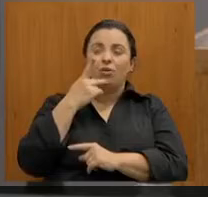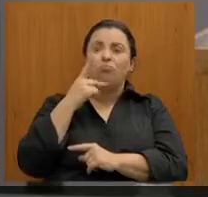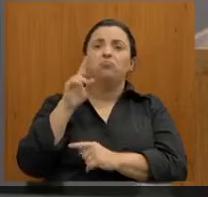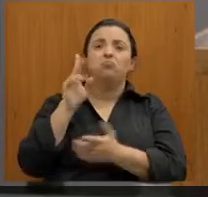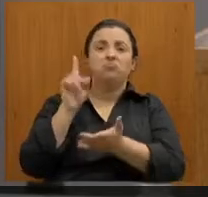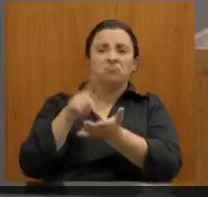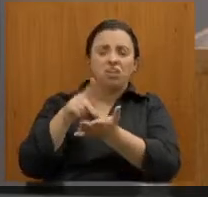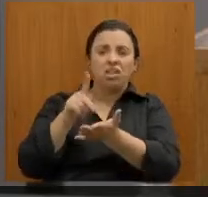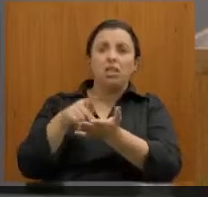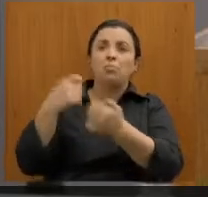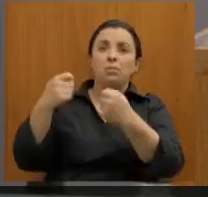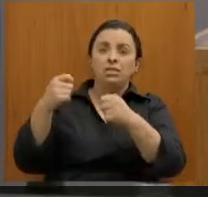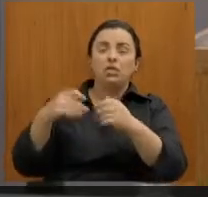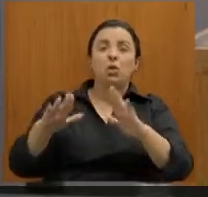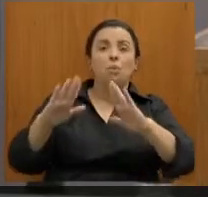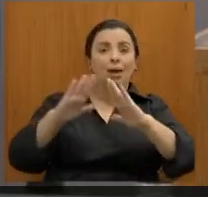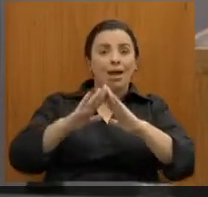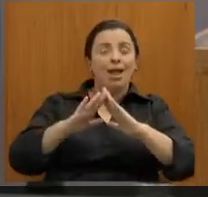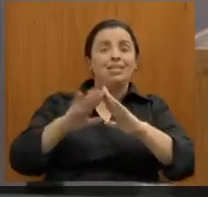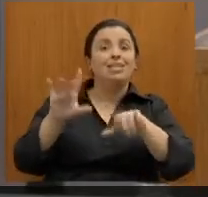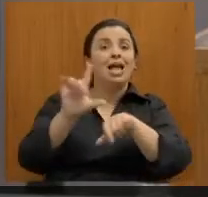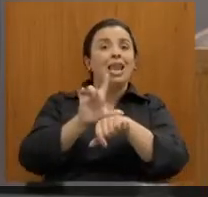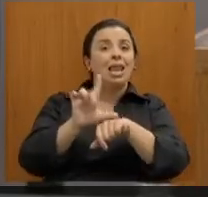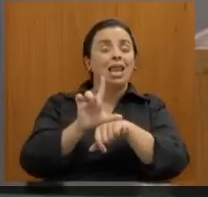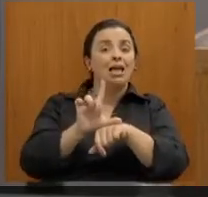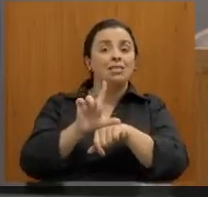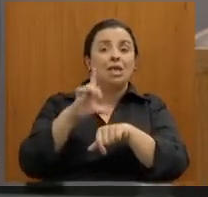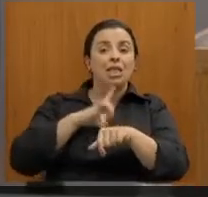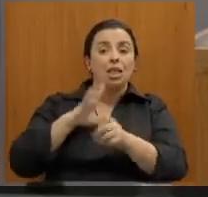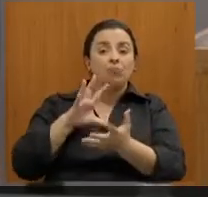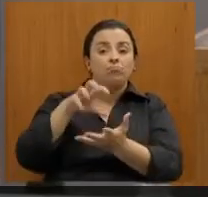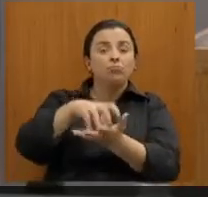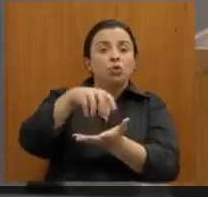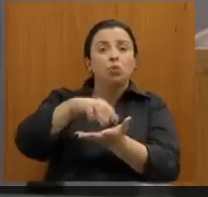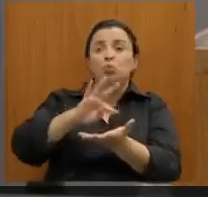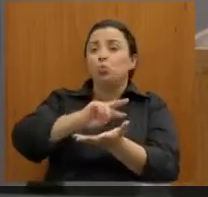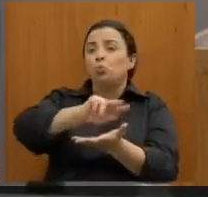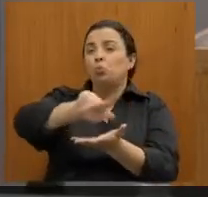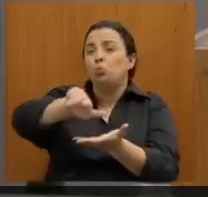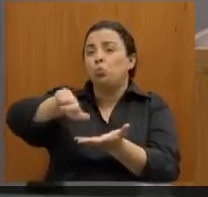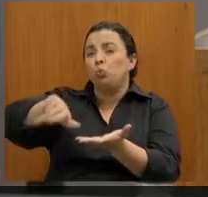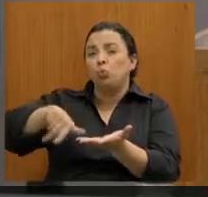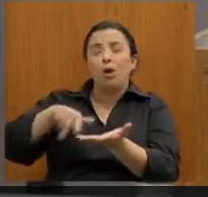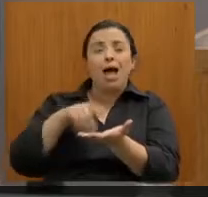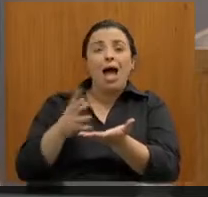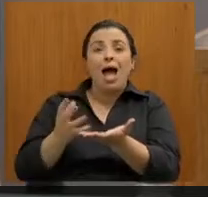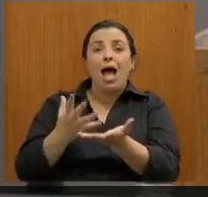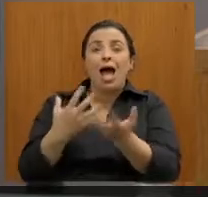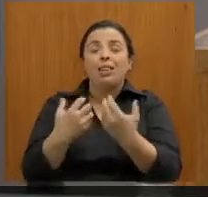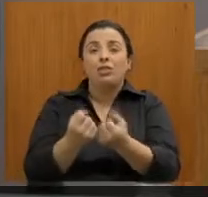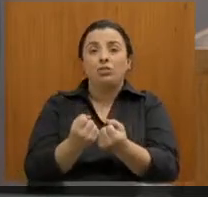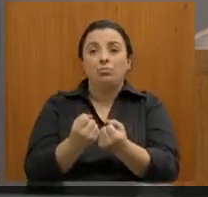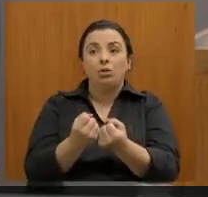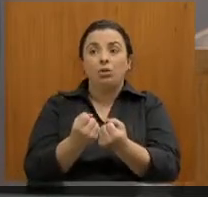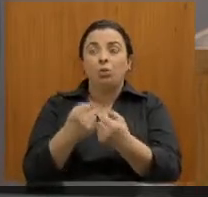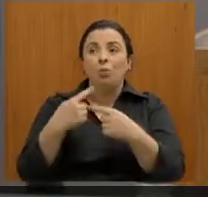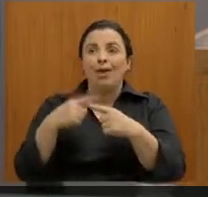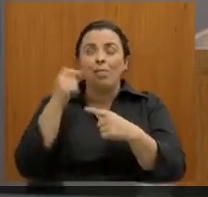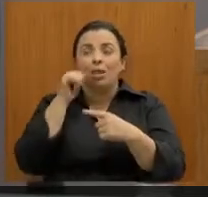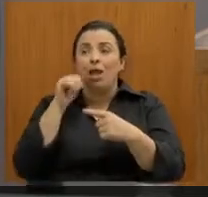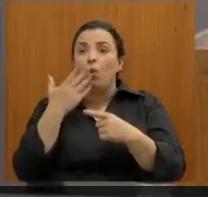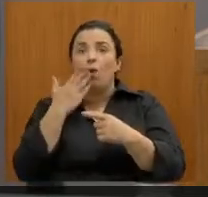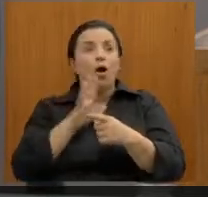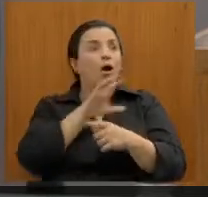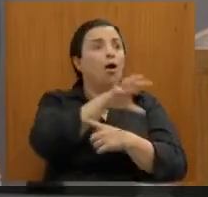esteja sincronizado todos os serviços para poupar que a gente possa saber onde ir e não fique perdida